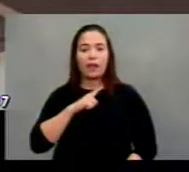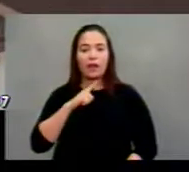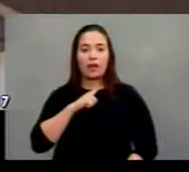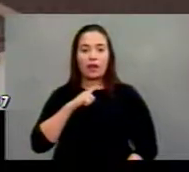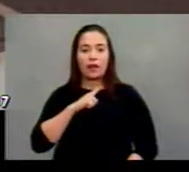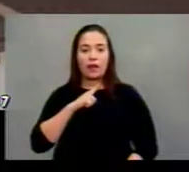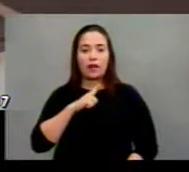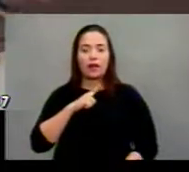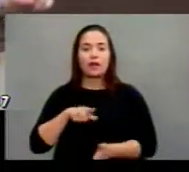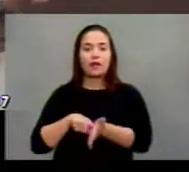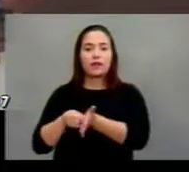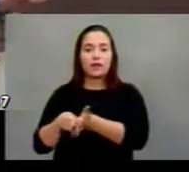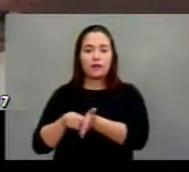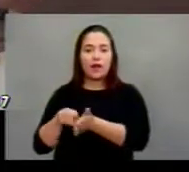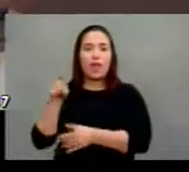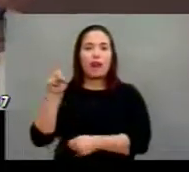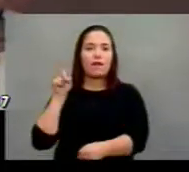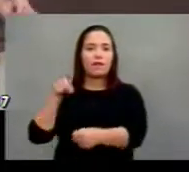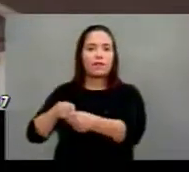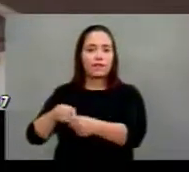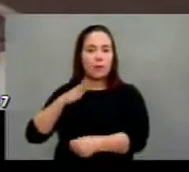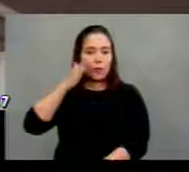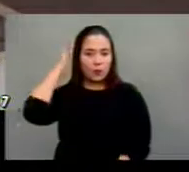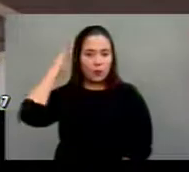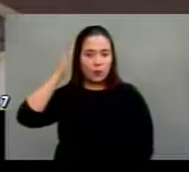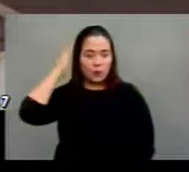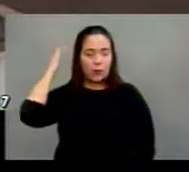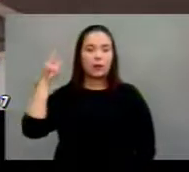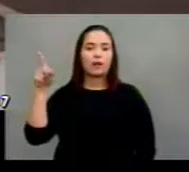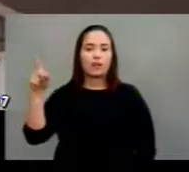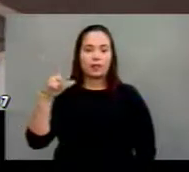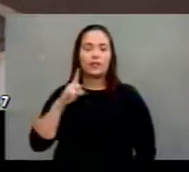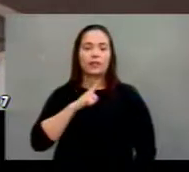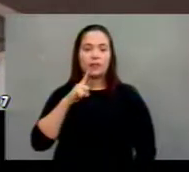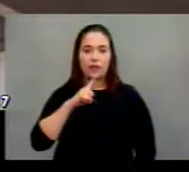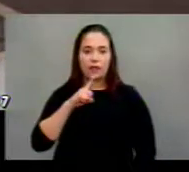até a raiz com a agenda de Temer,